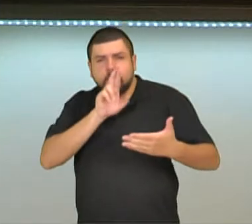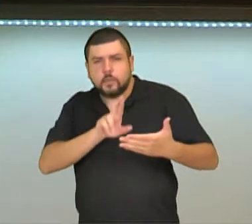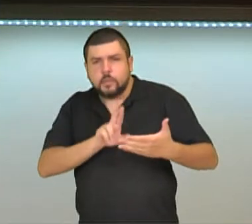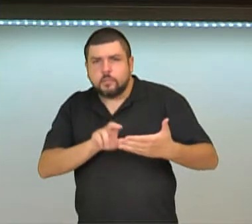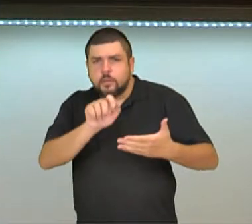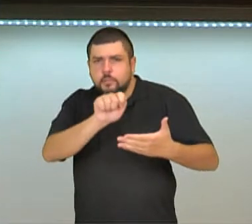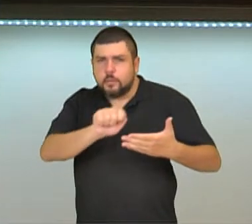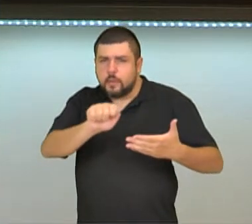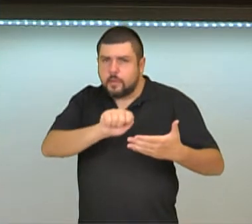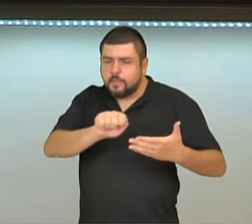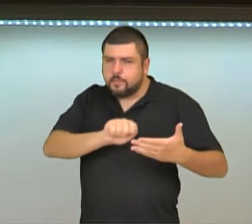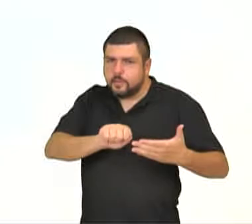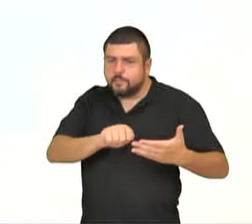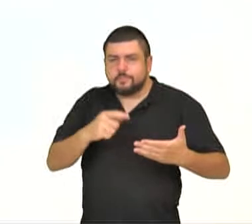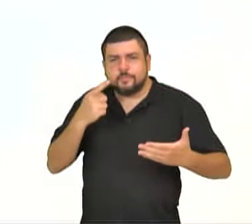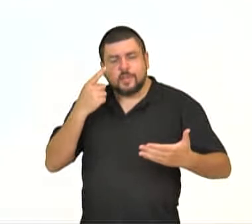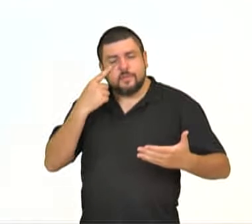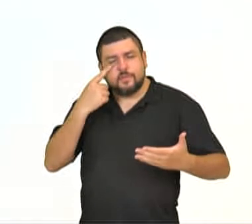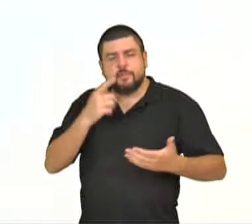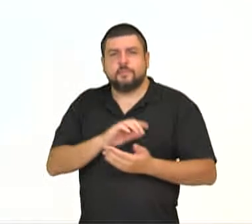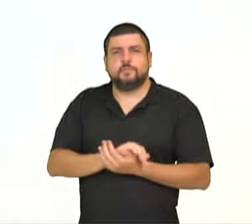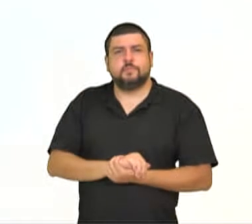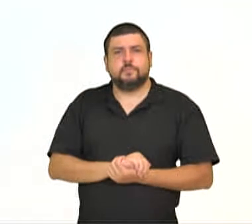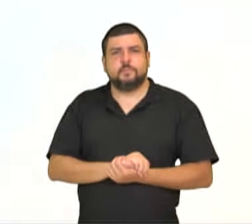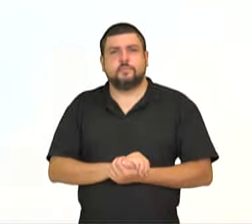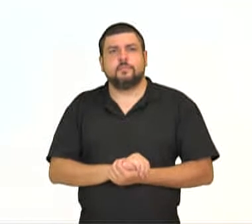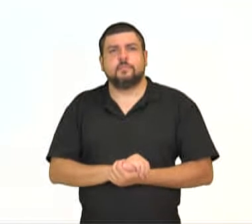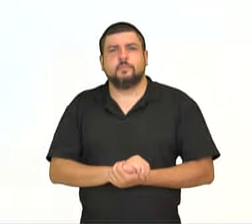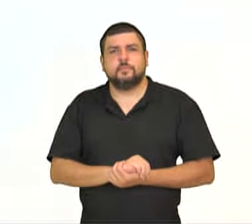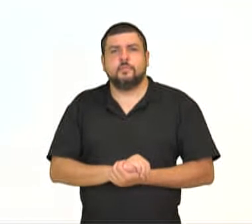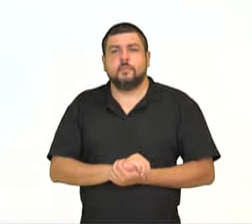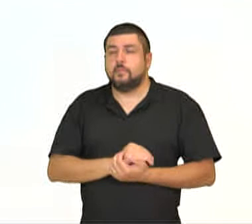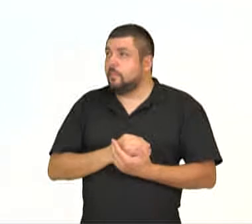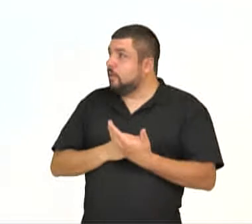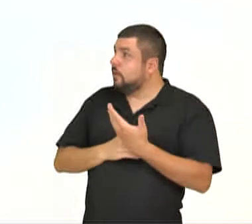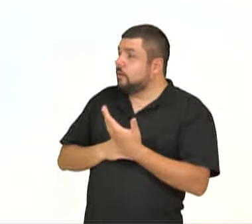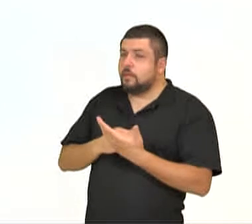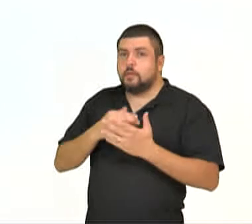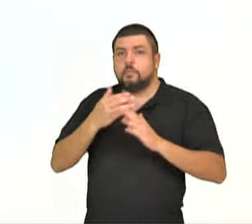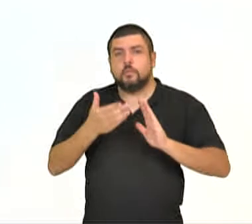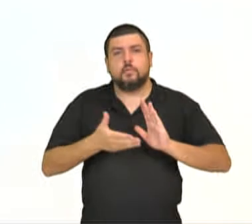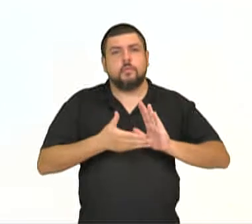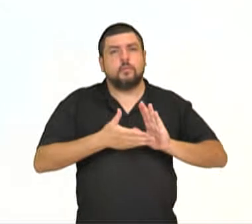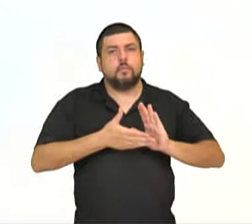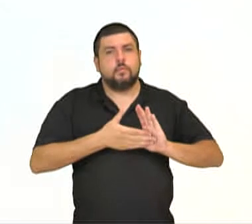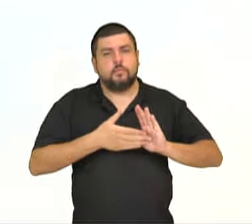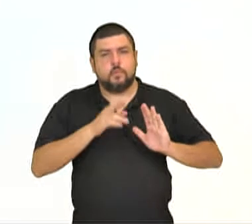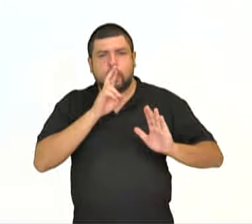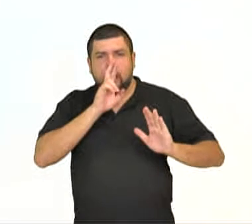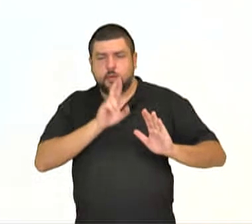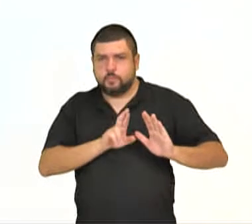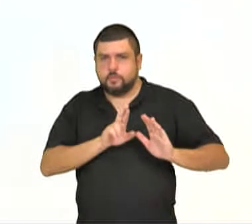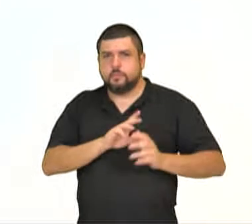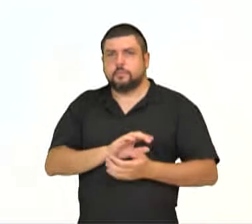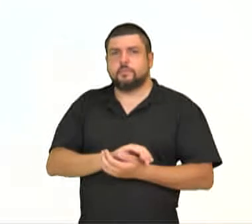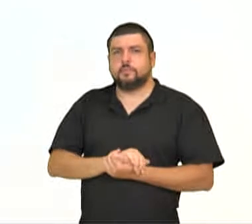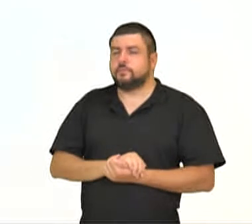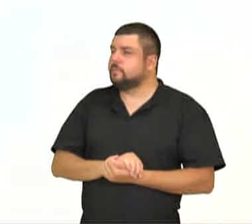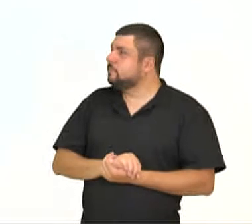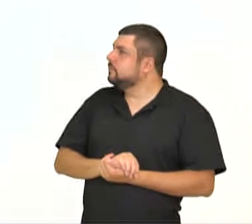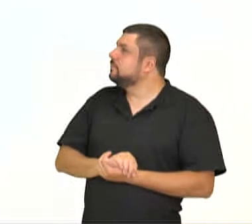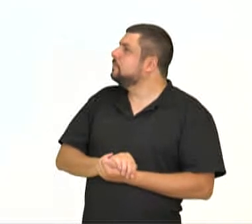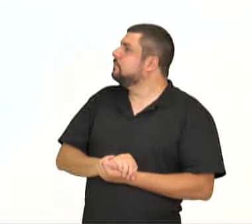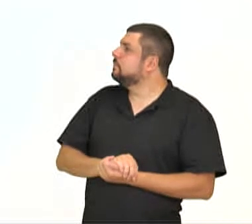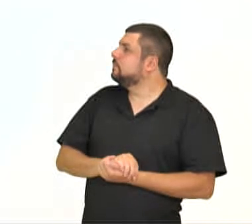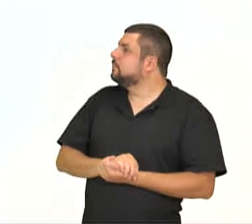Vamos a ver. Olha aqui, aqui é uma possível resposta. É uma campanha de saúde